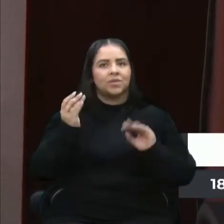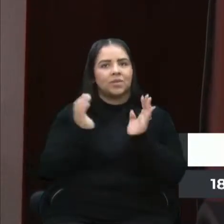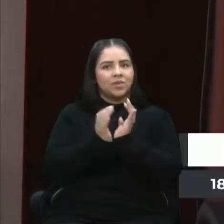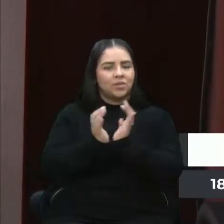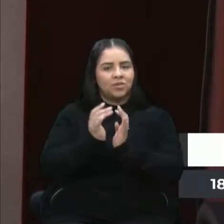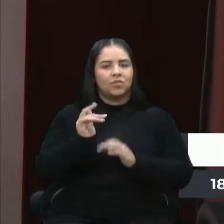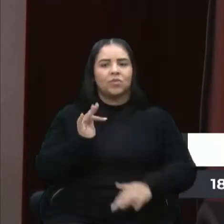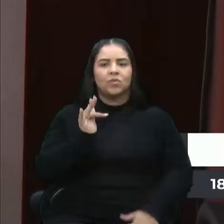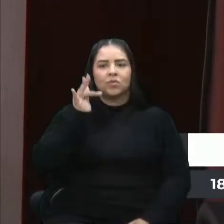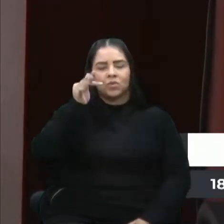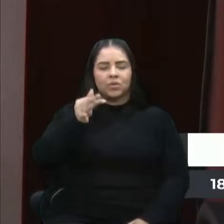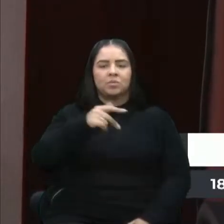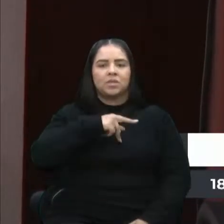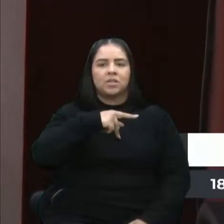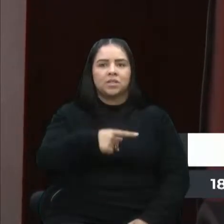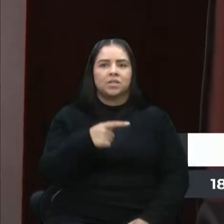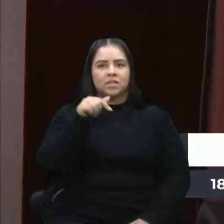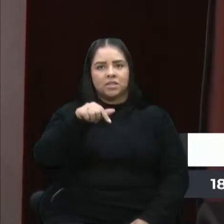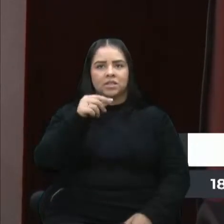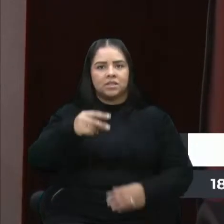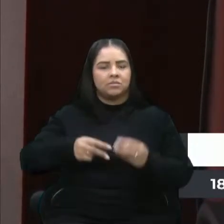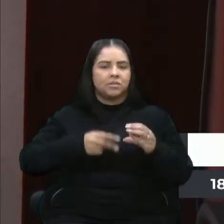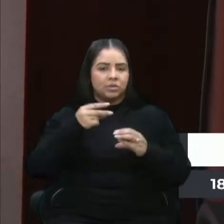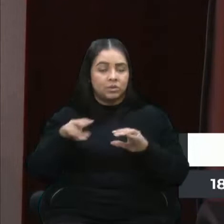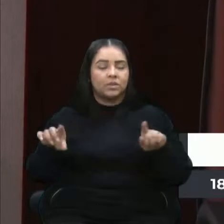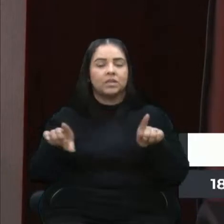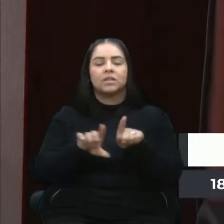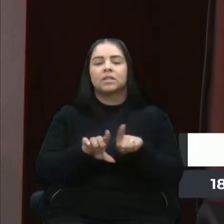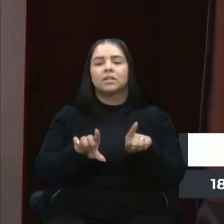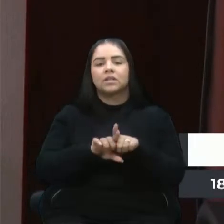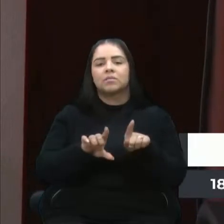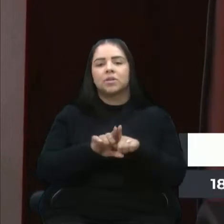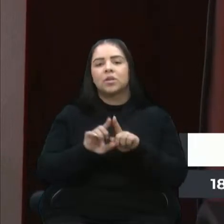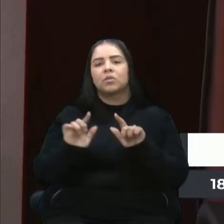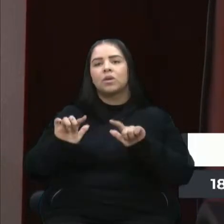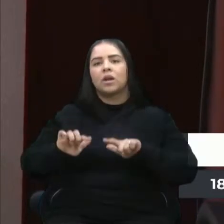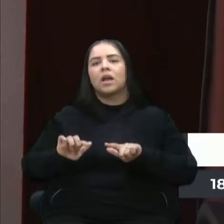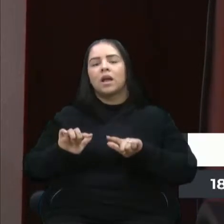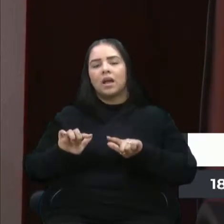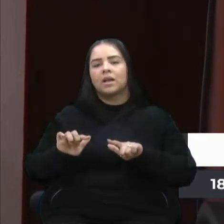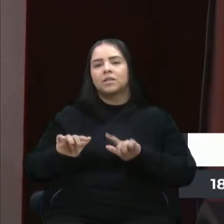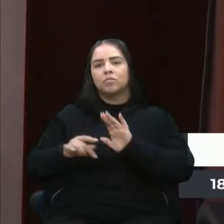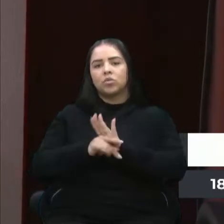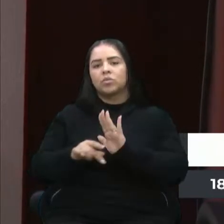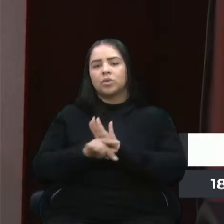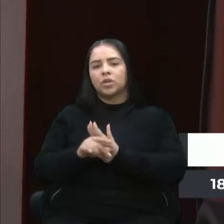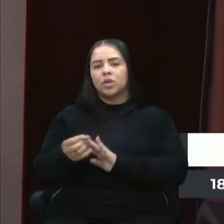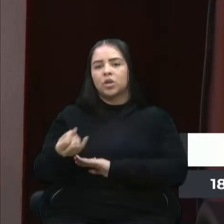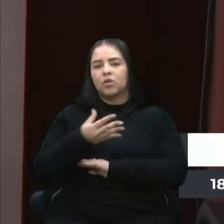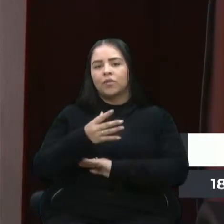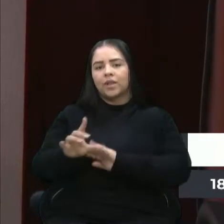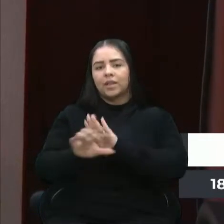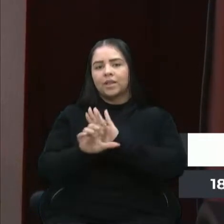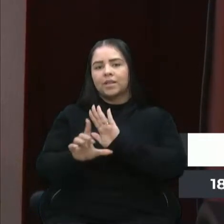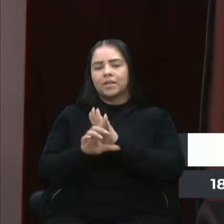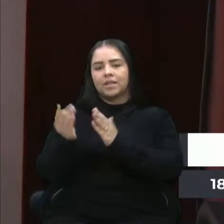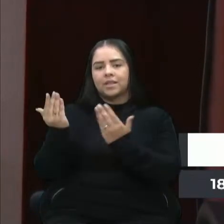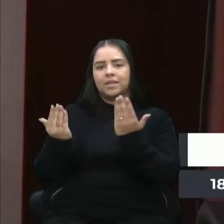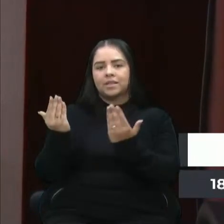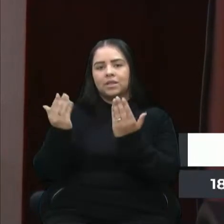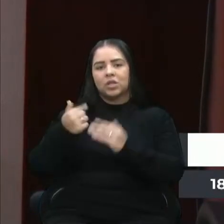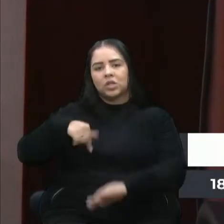presidirão a casa. E também os órgãos públicos, né? Pela nova lei de licitações, a gente